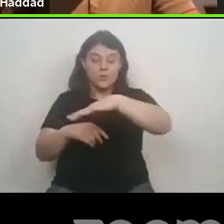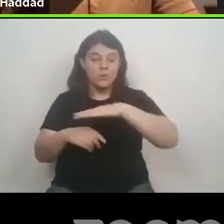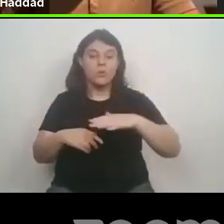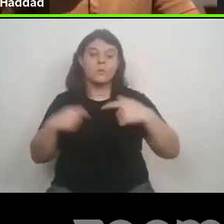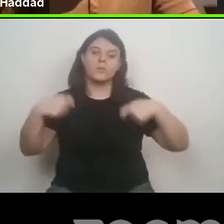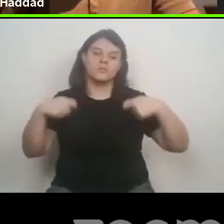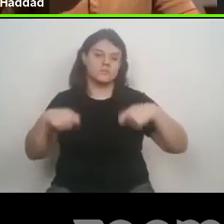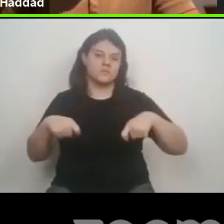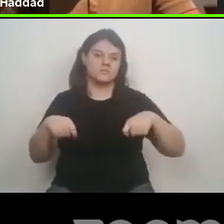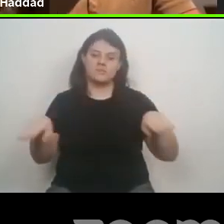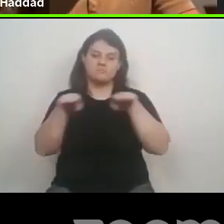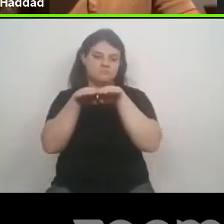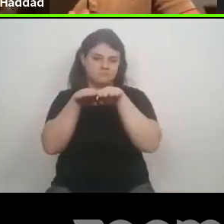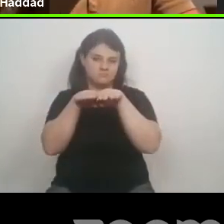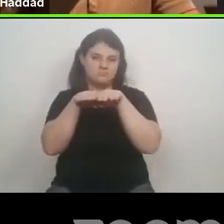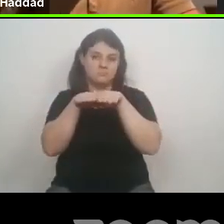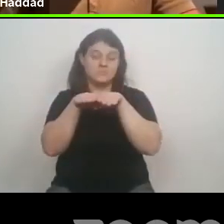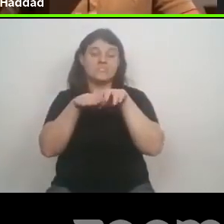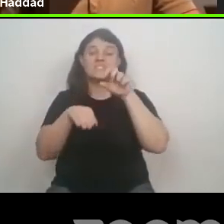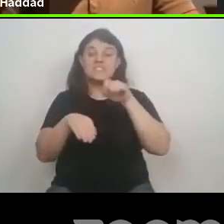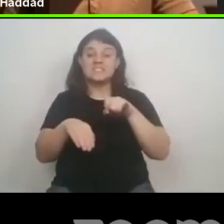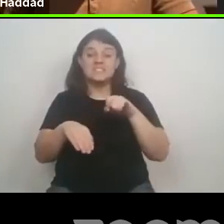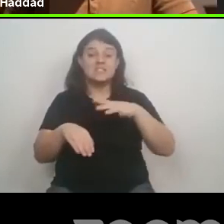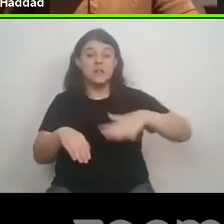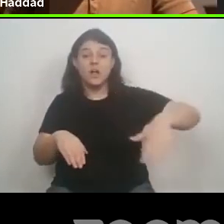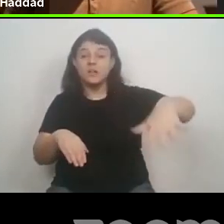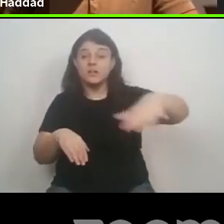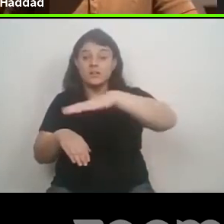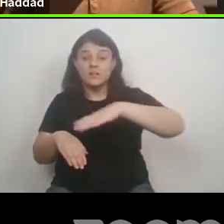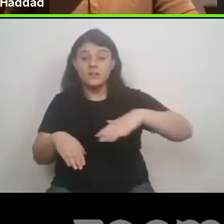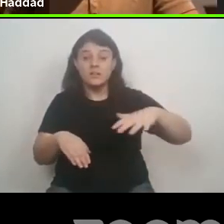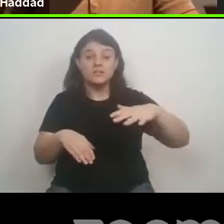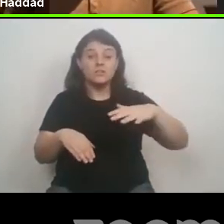popular. Não existe território sem povo.